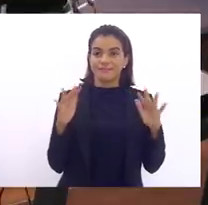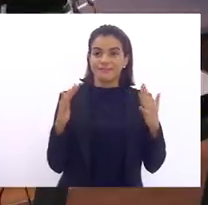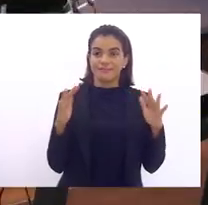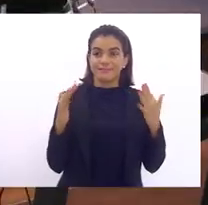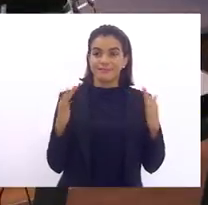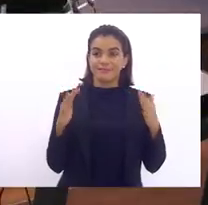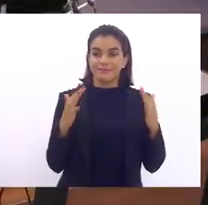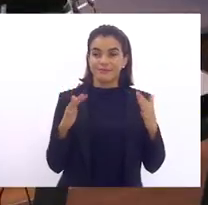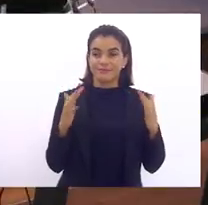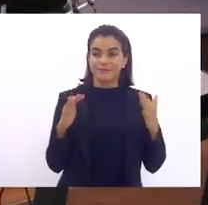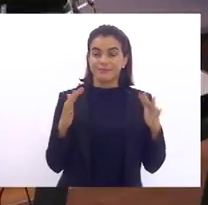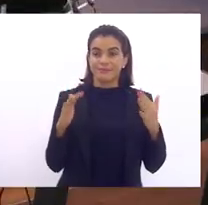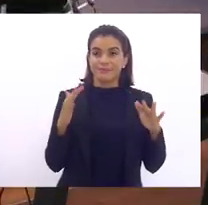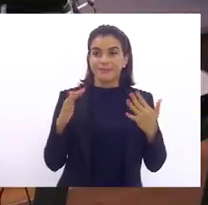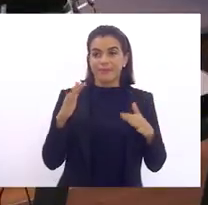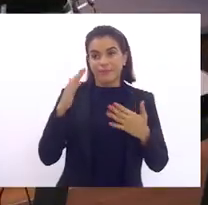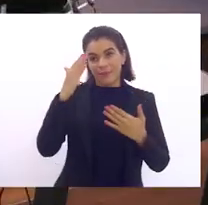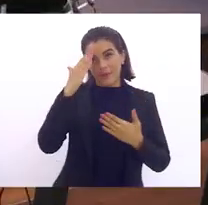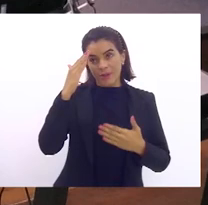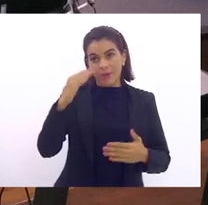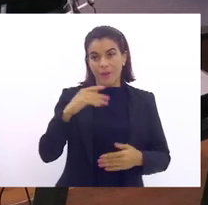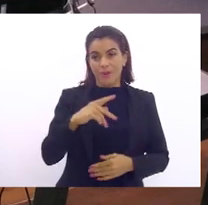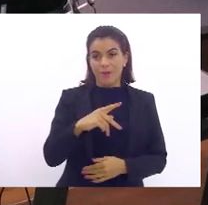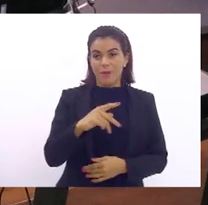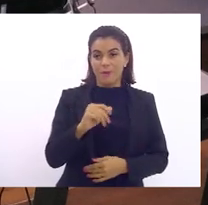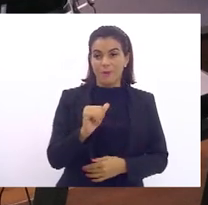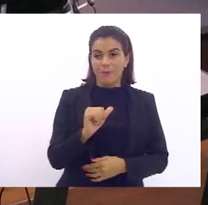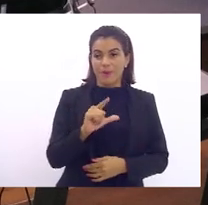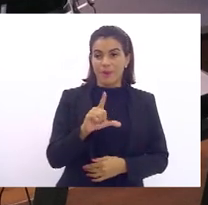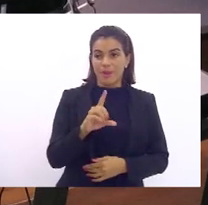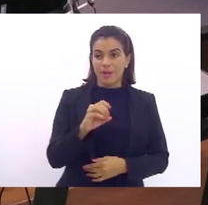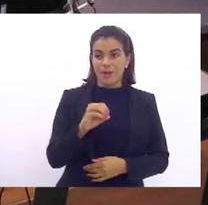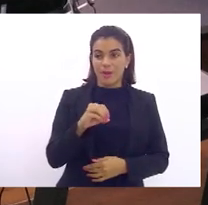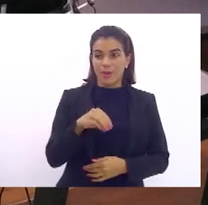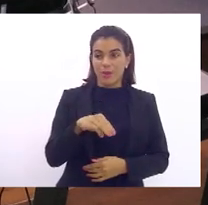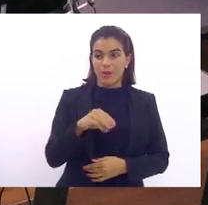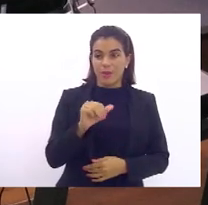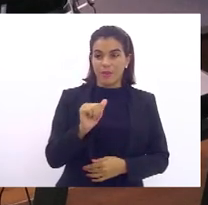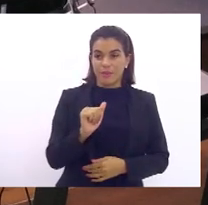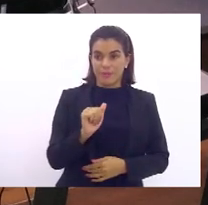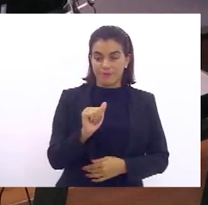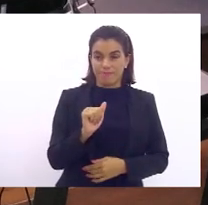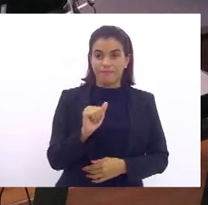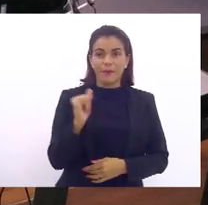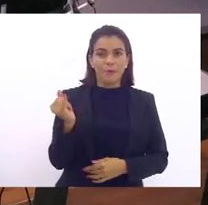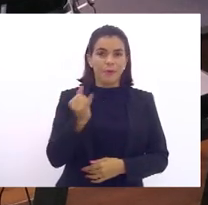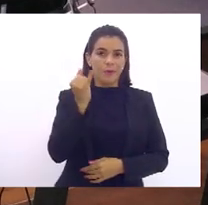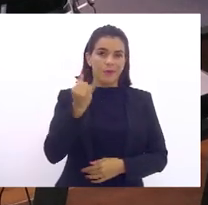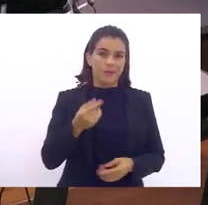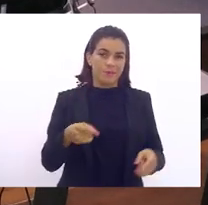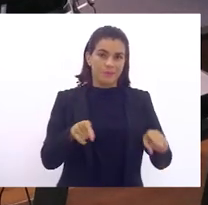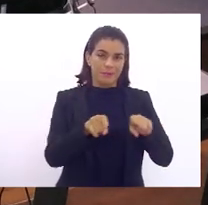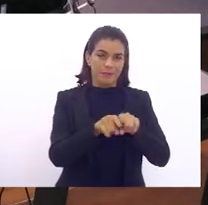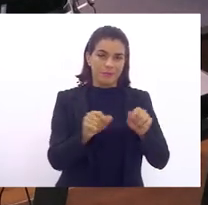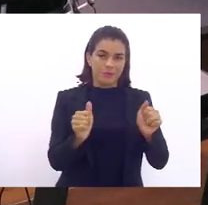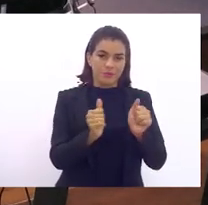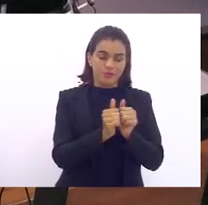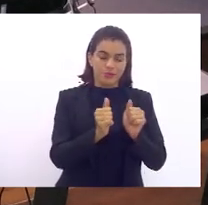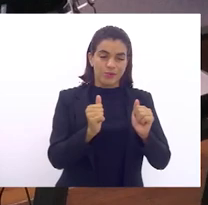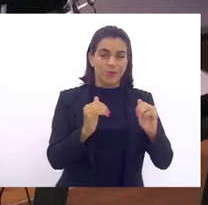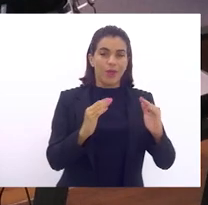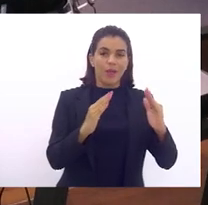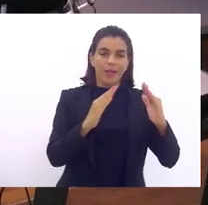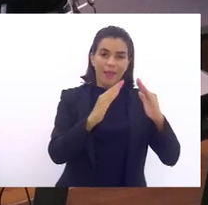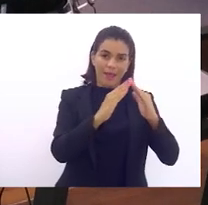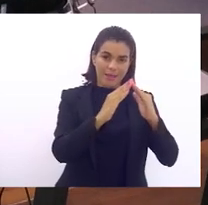obrigada muito obrigada Paloma é super importante a parceria que nós temos com a casa de resistência lésbica